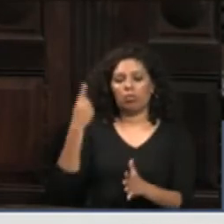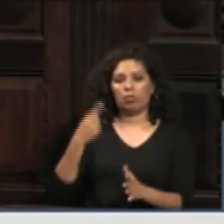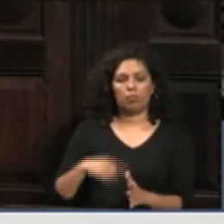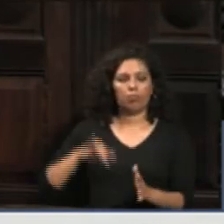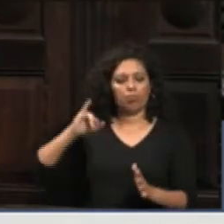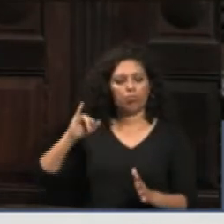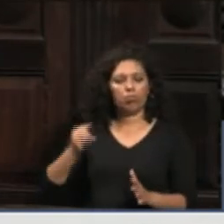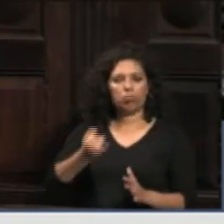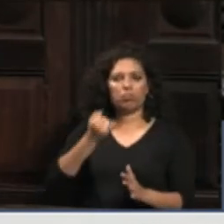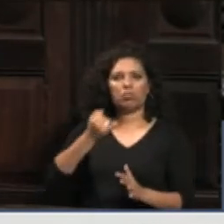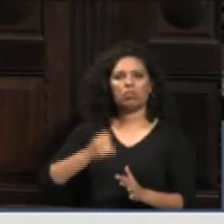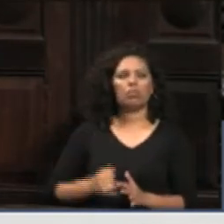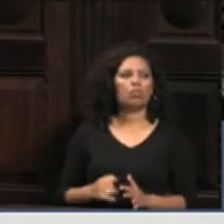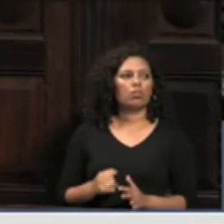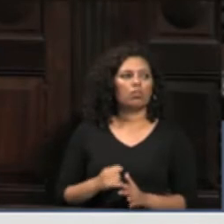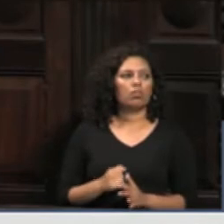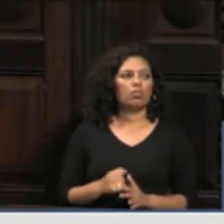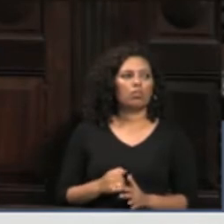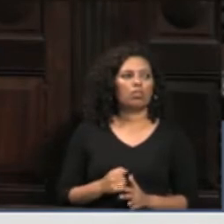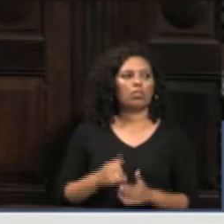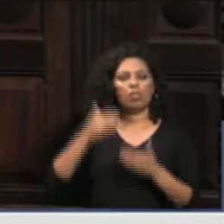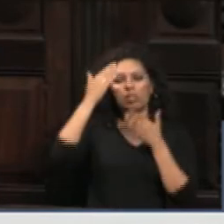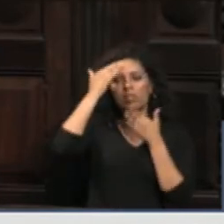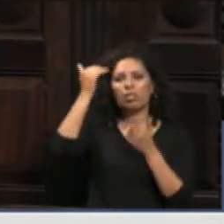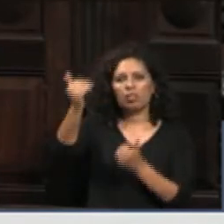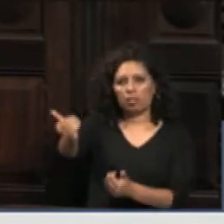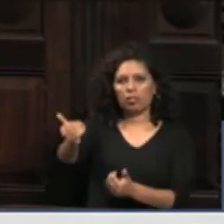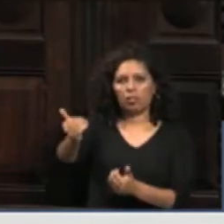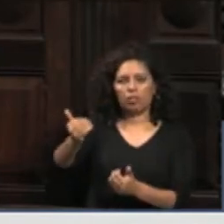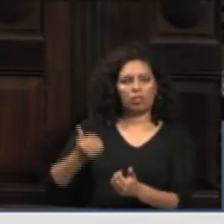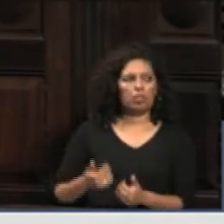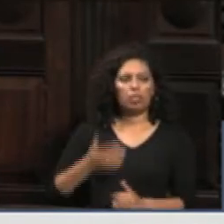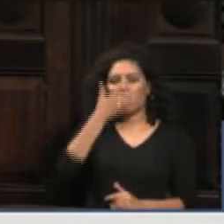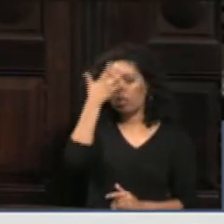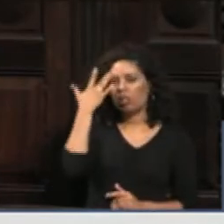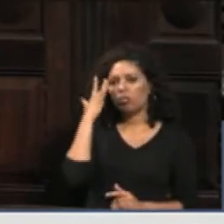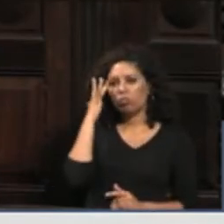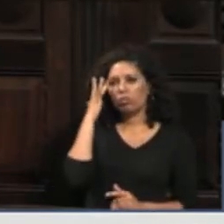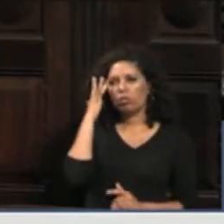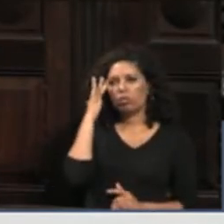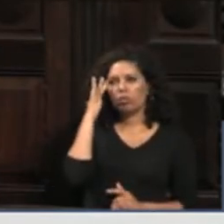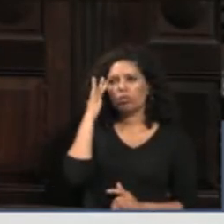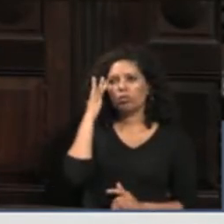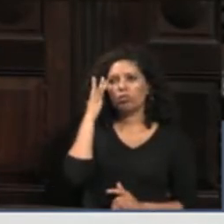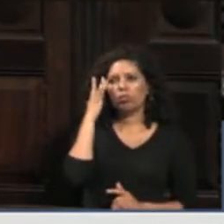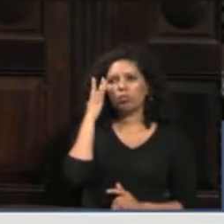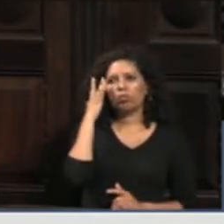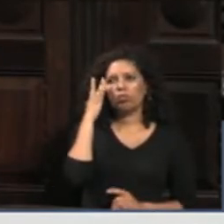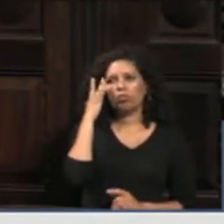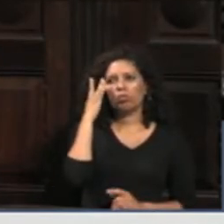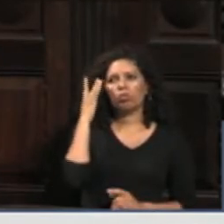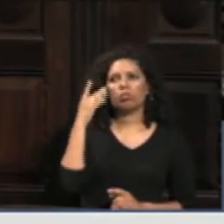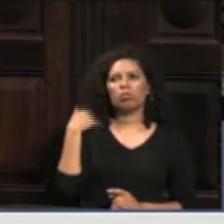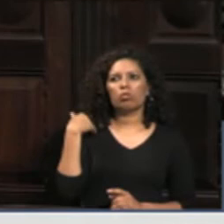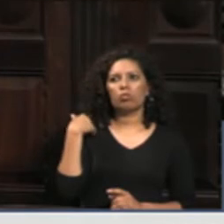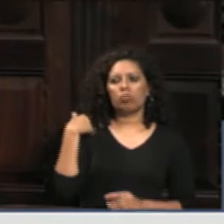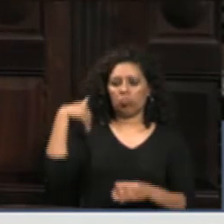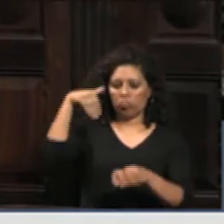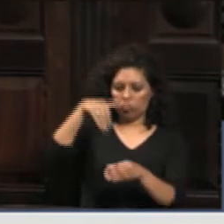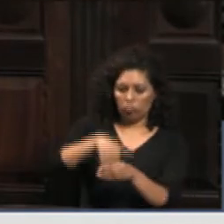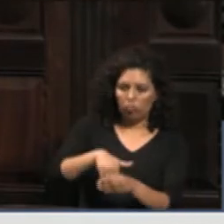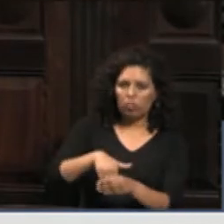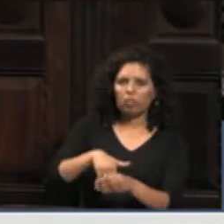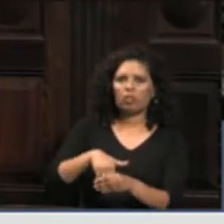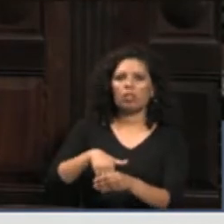aproveitar até a oportunidade para fazer um agradecimento àqueles que garantiram a